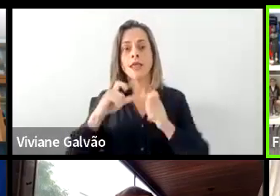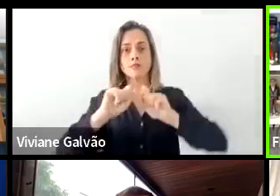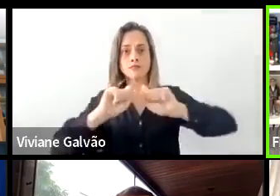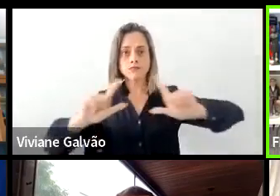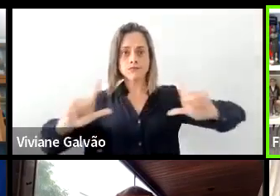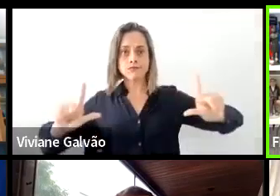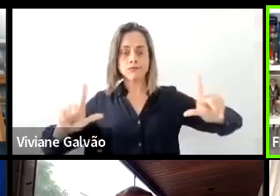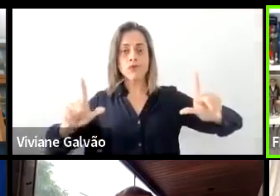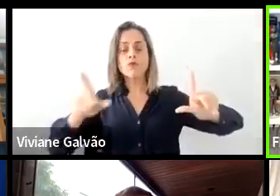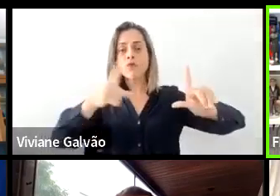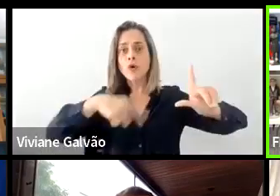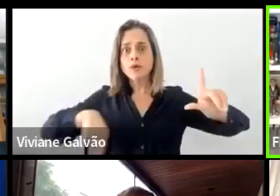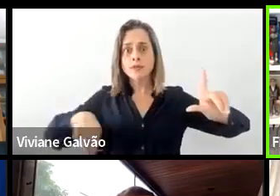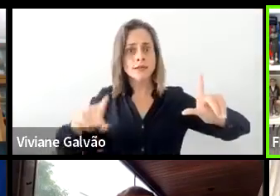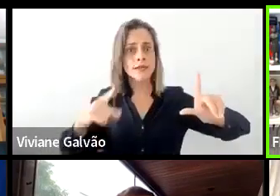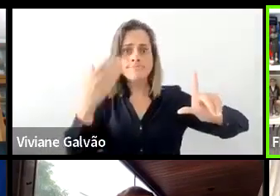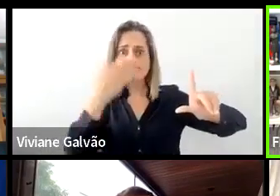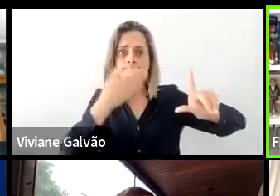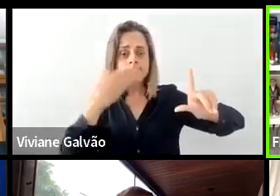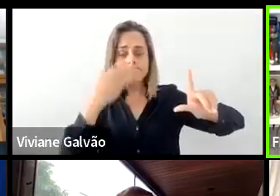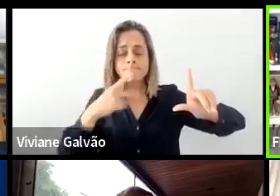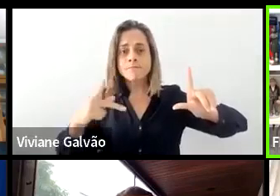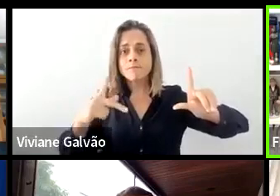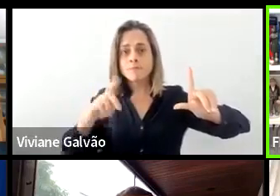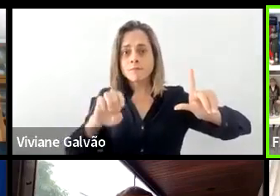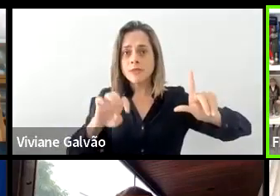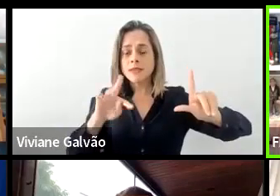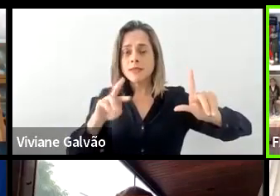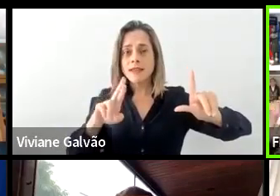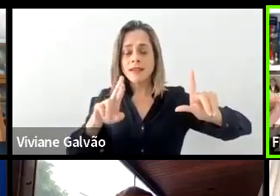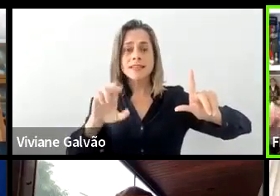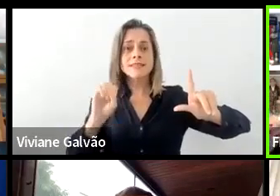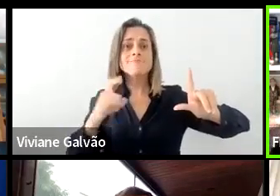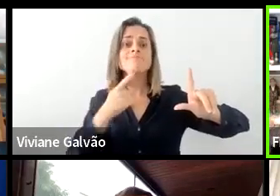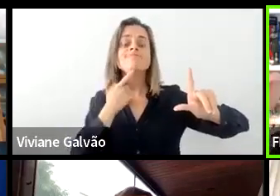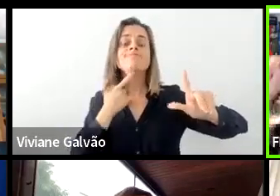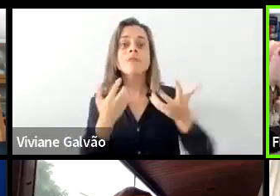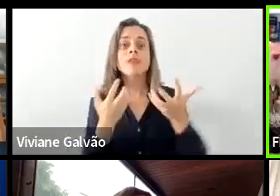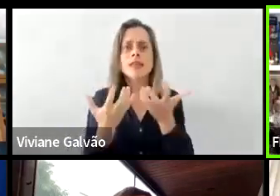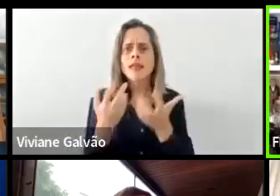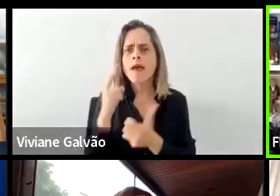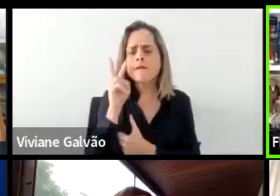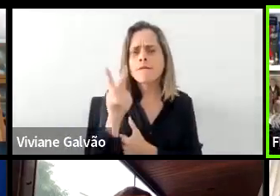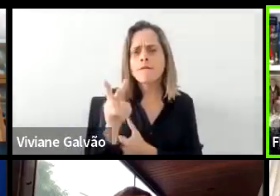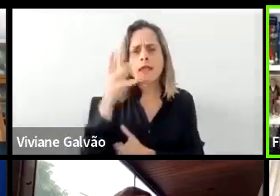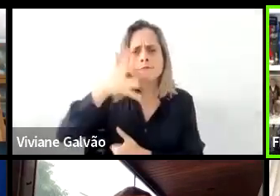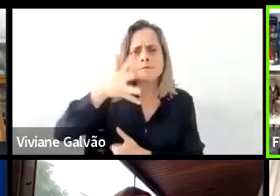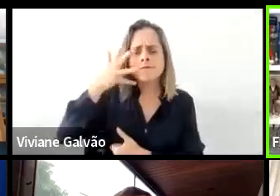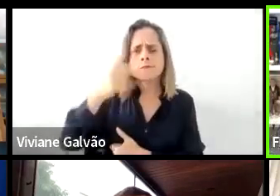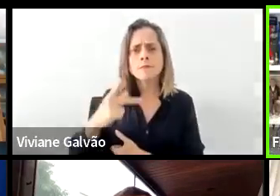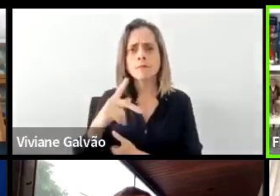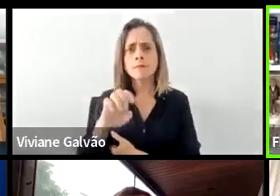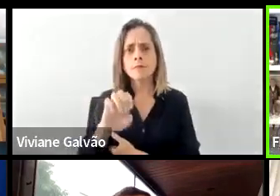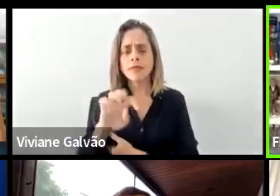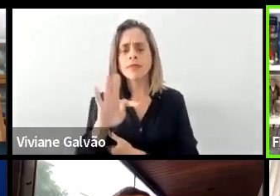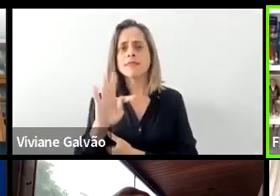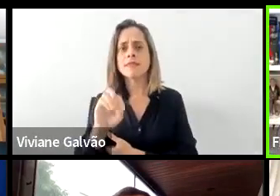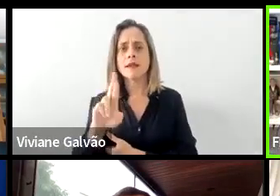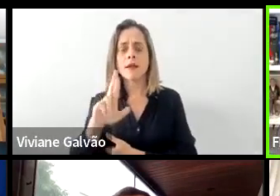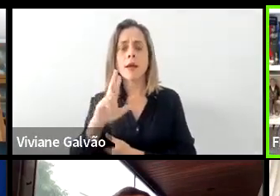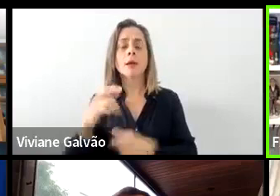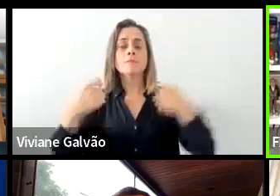o Peter e outras pessoas, vocês têm que ir manualmente no view lá em cima